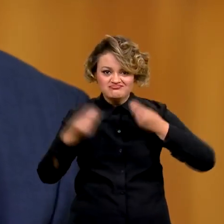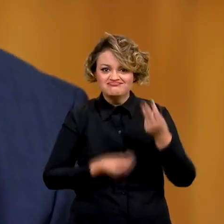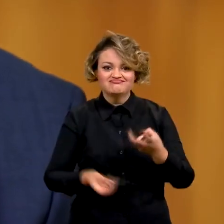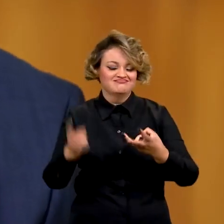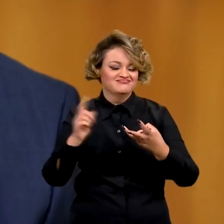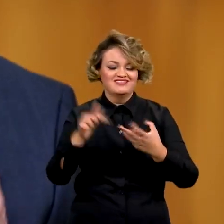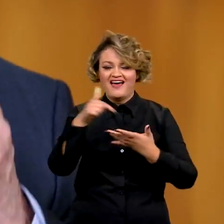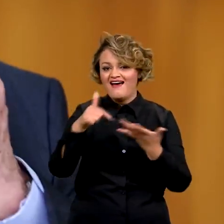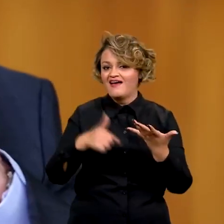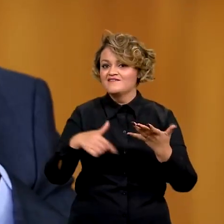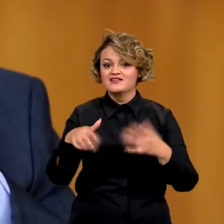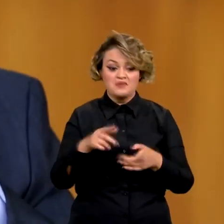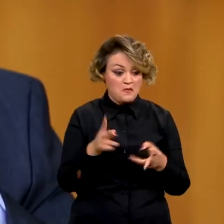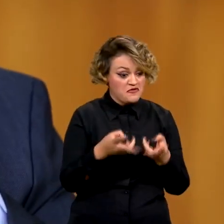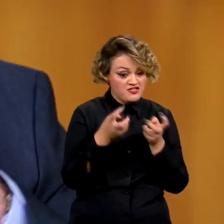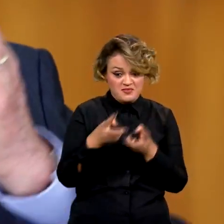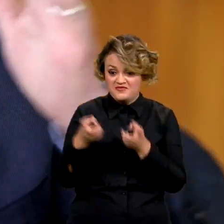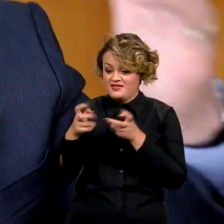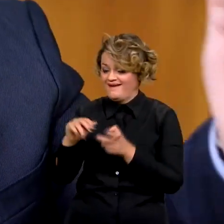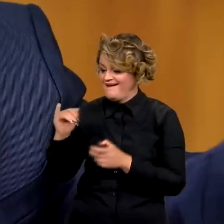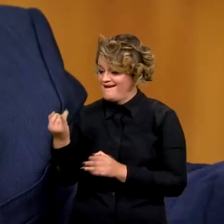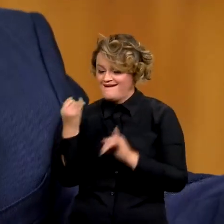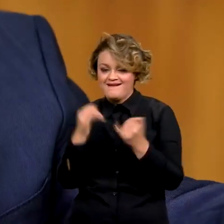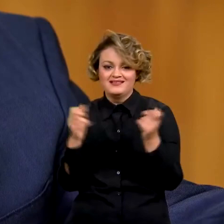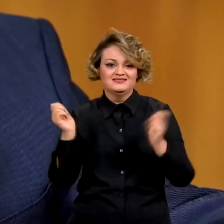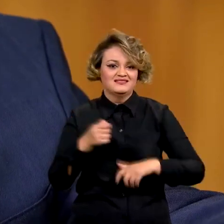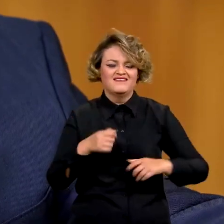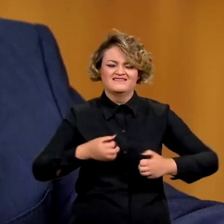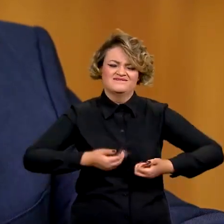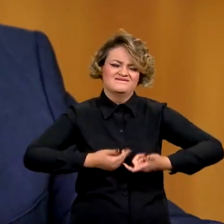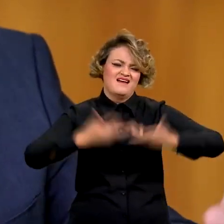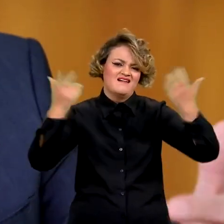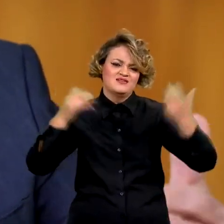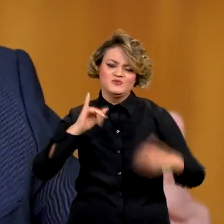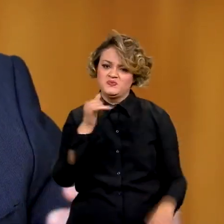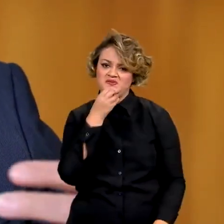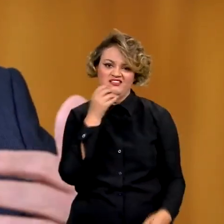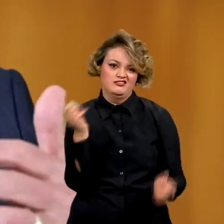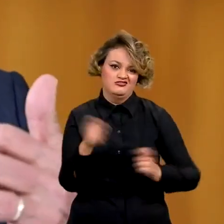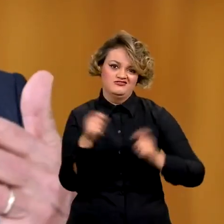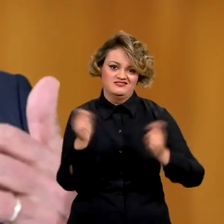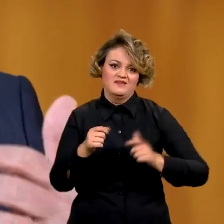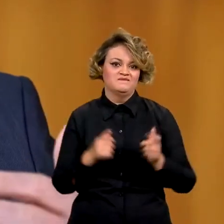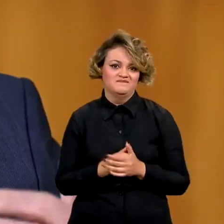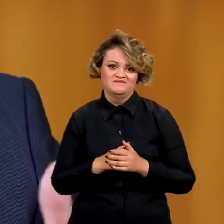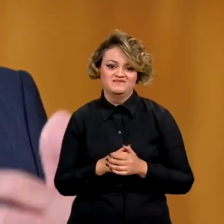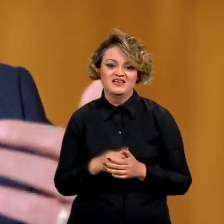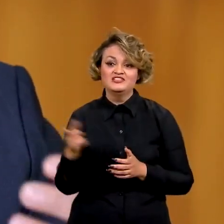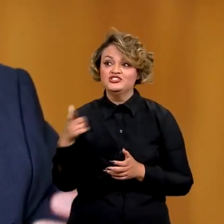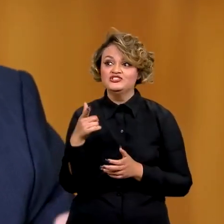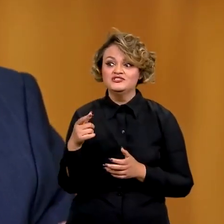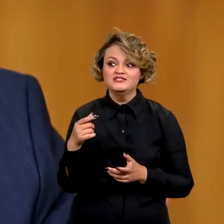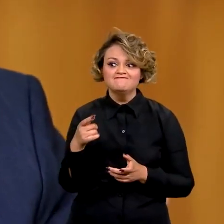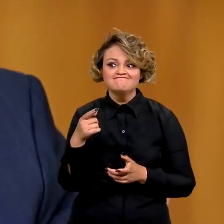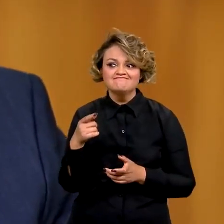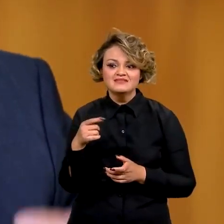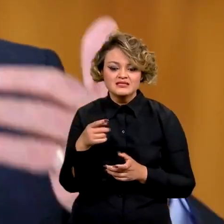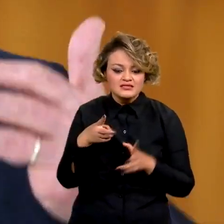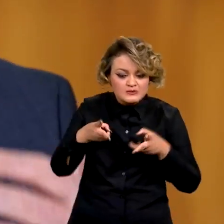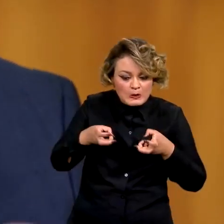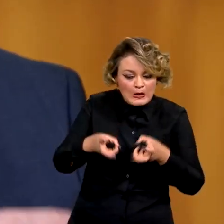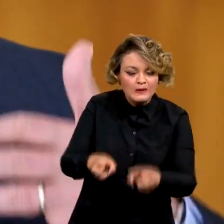Ou seja você percebe que tem um mundo a nossa frente e que nós não temos que ter medo de desbravá-lo